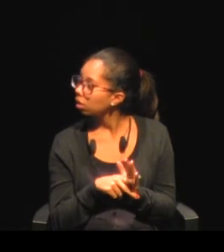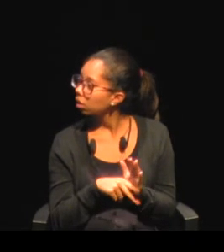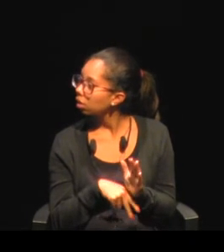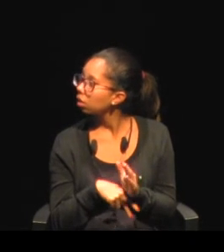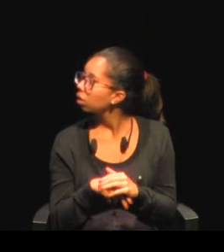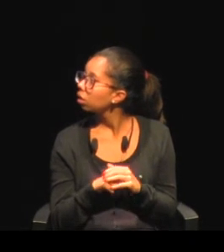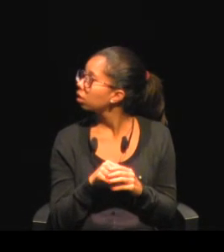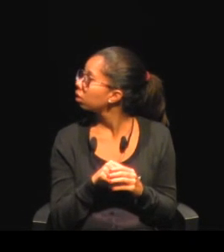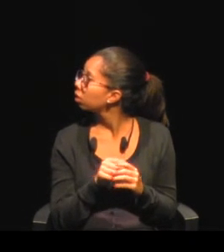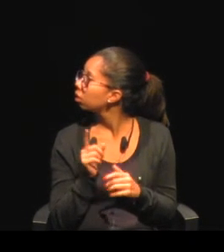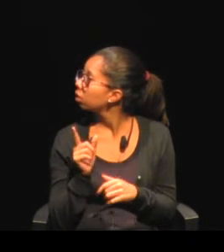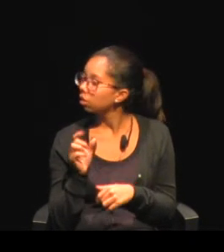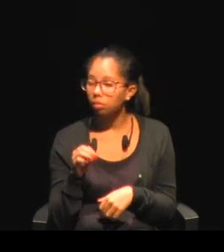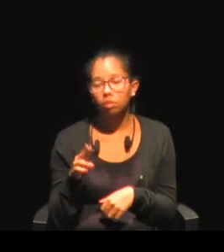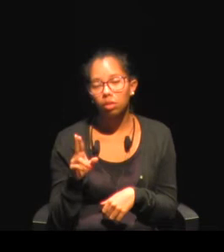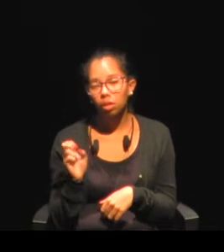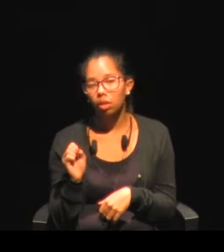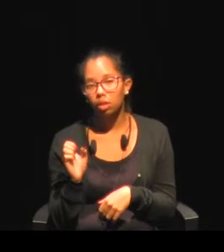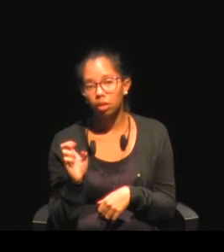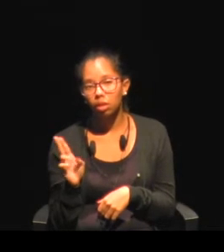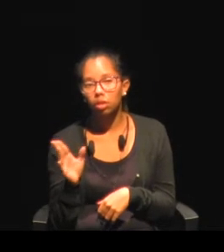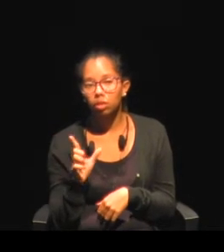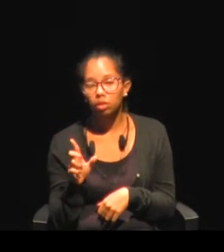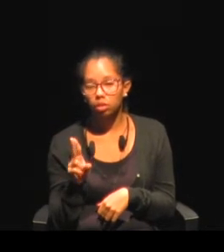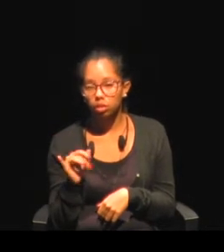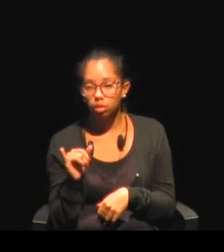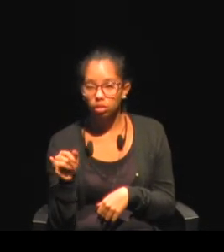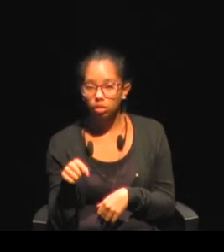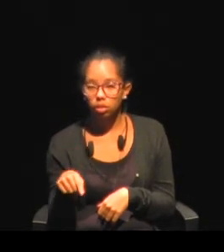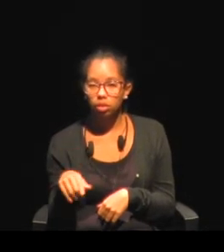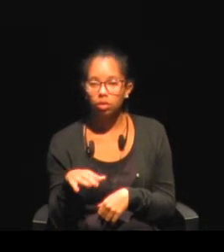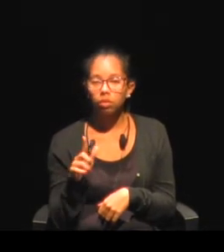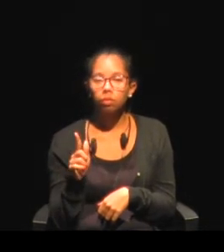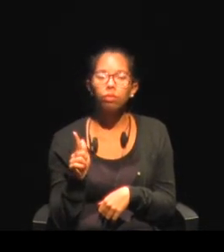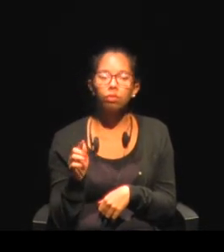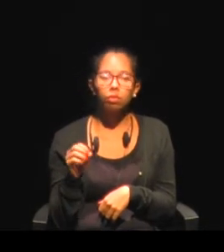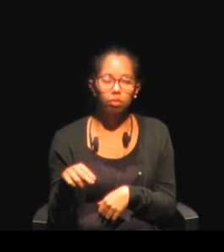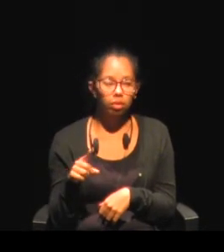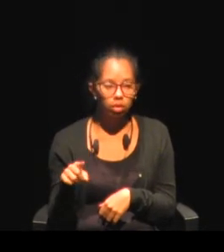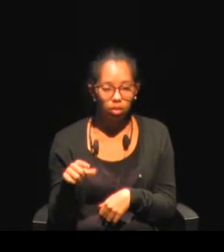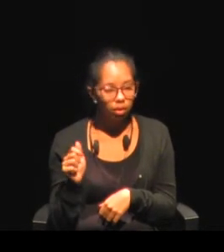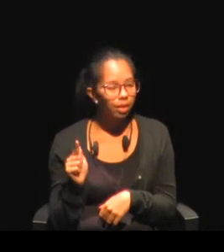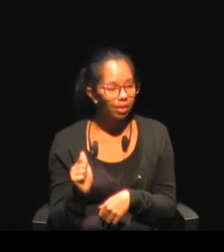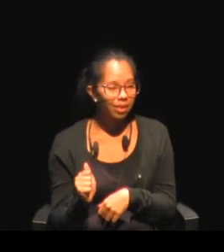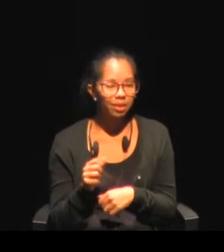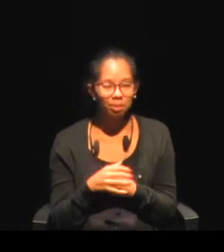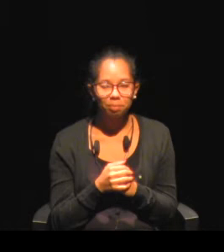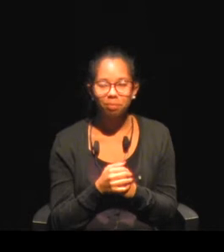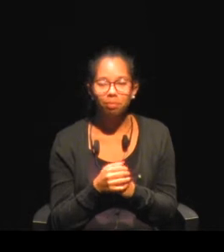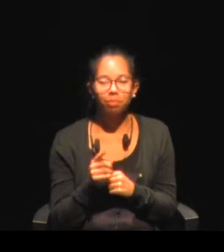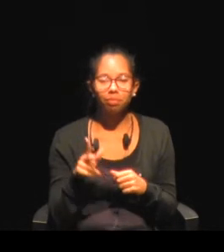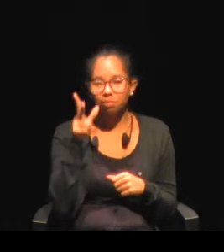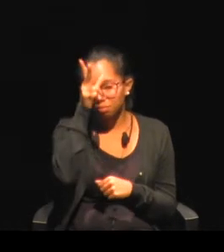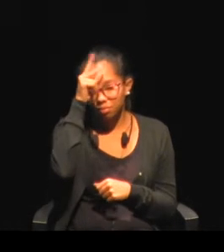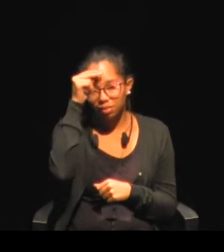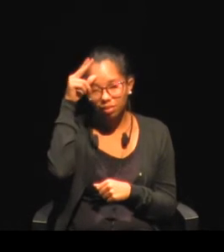do Cais do Sertão, Luiz Gonzaga, o Museu Luiz Gonzaga. É uma outra viagem, é uma outra coisa que a gente trabalhou também com museografia e com